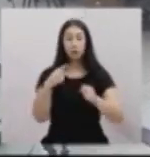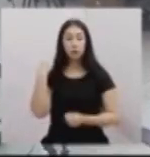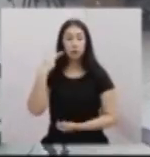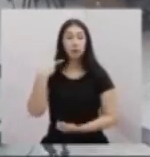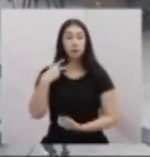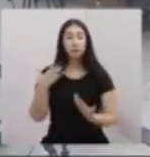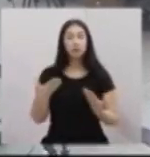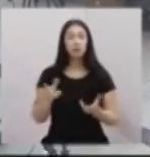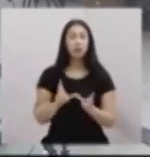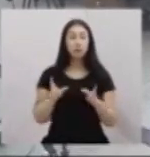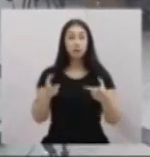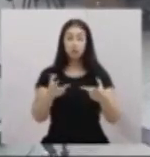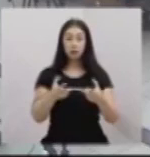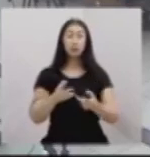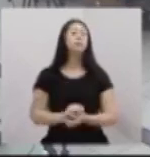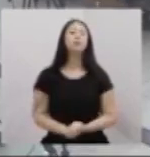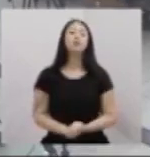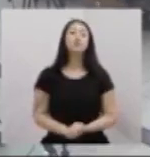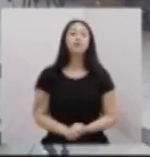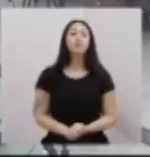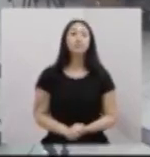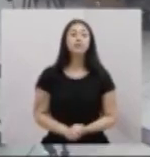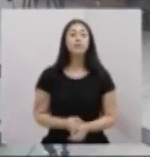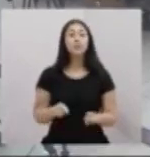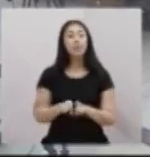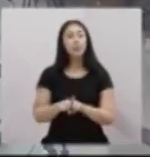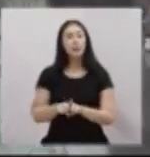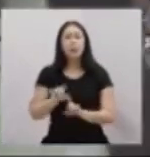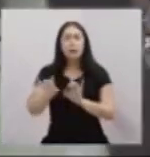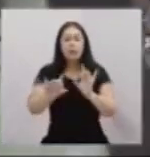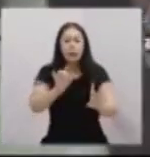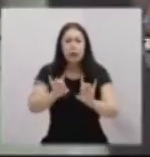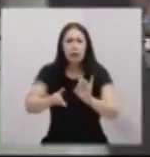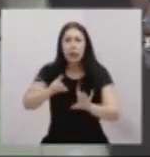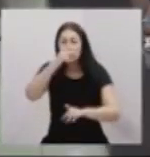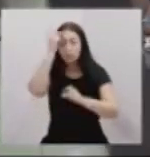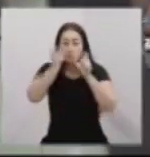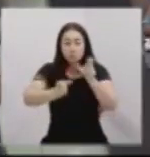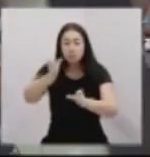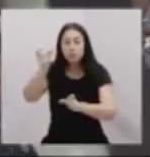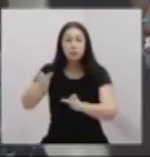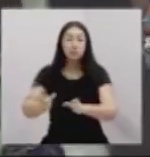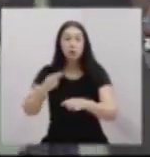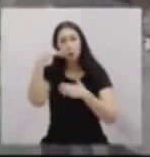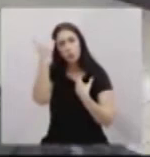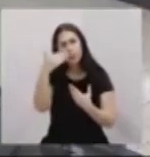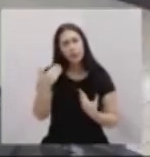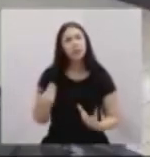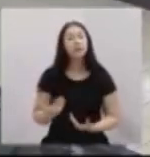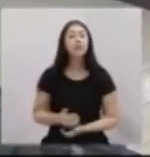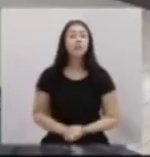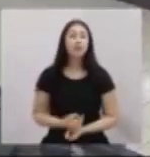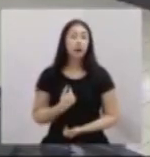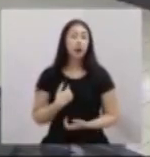Casa Legislativa, ilustríssimos senhores homenageados, permitam citá-los na pessoa